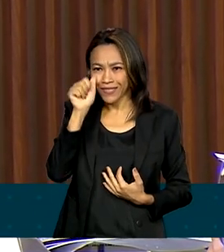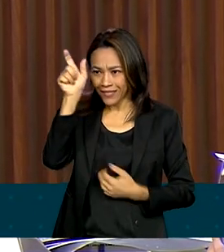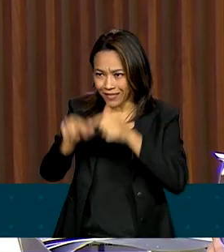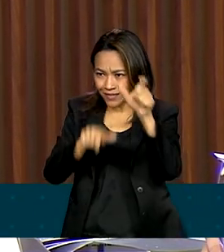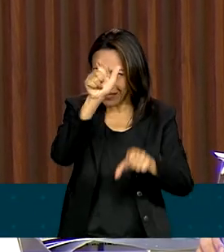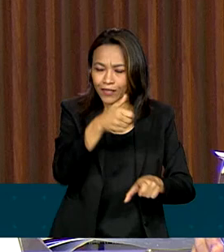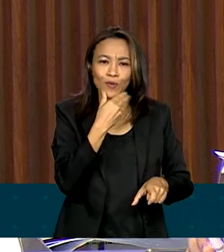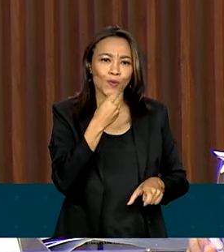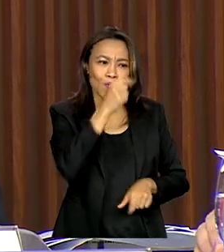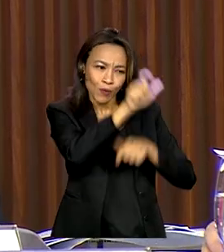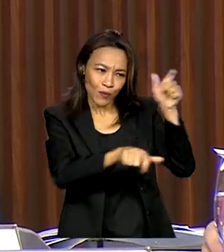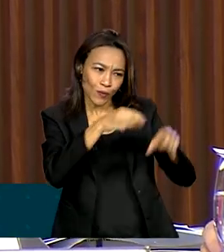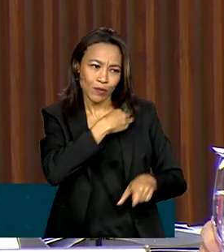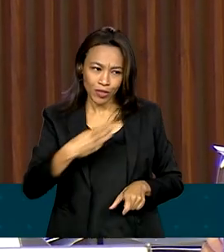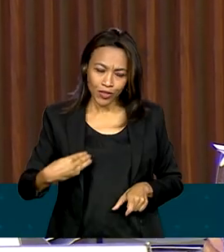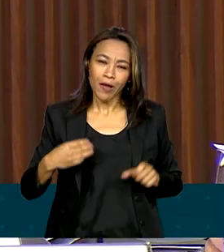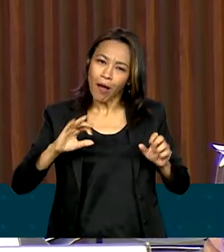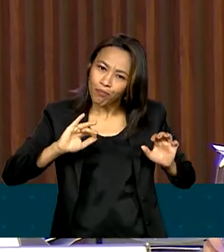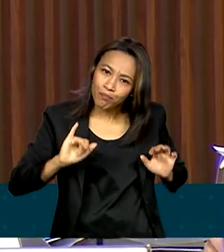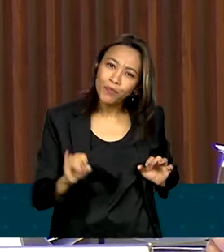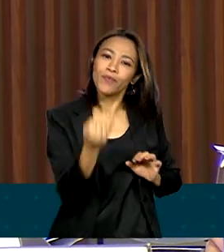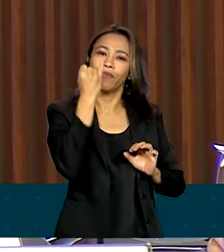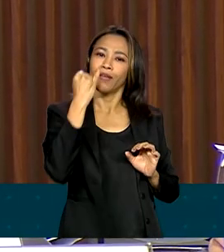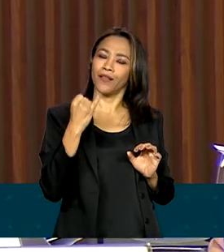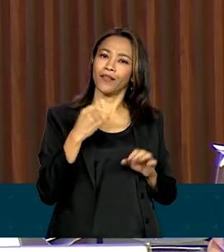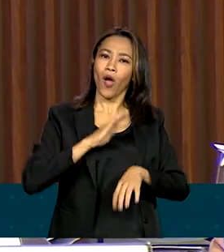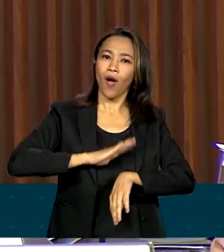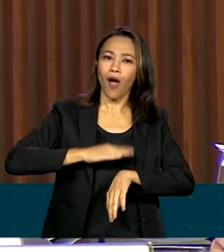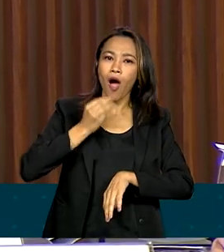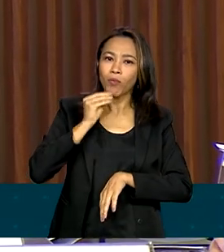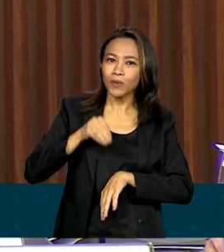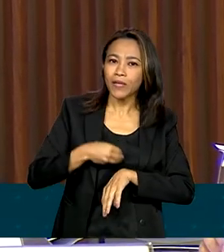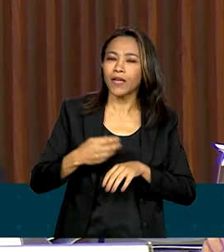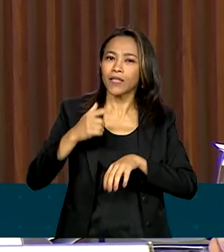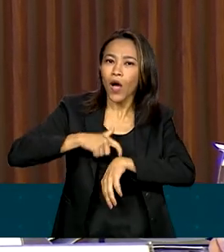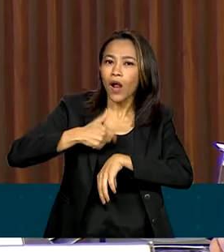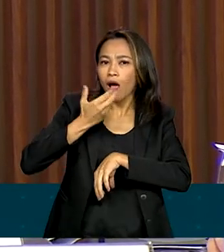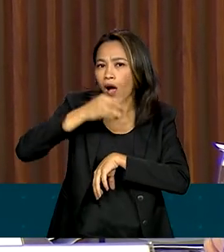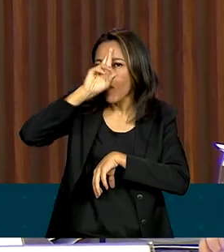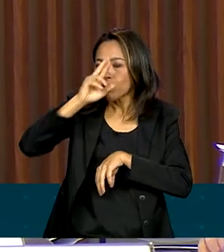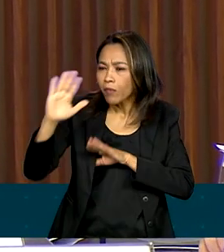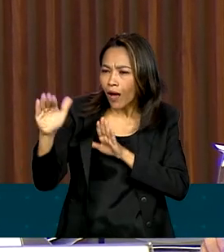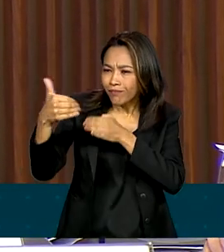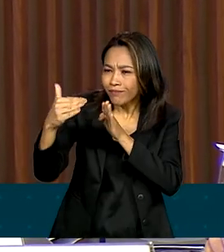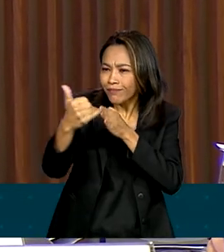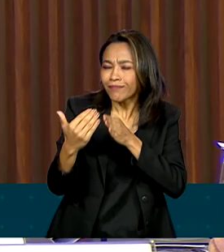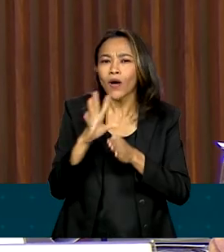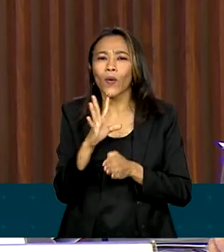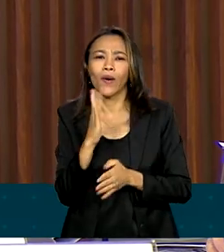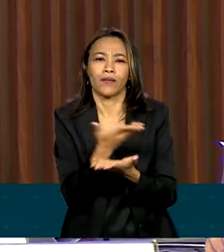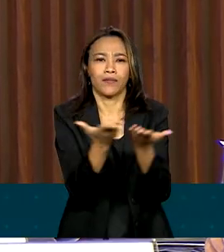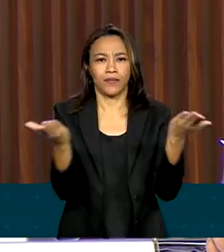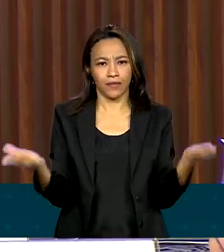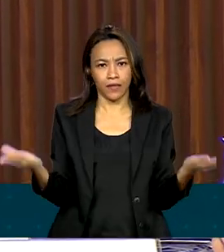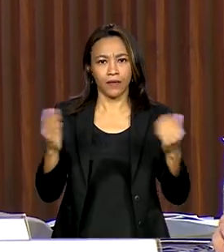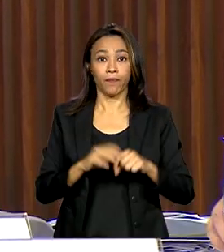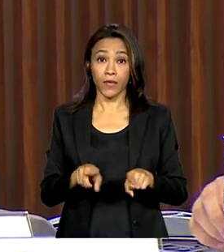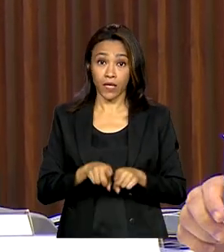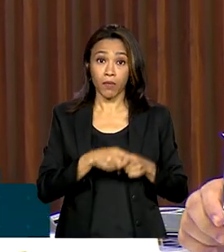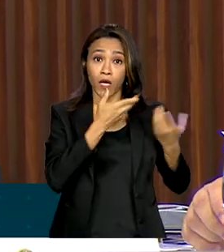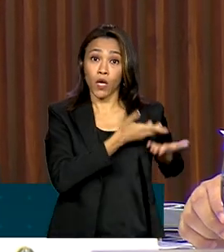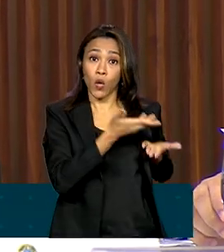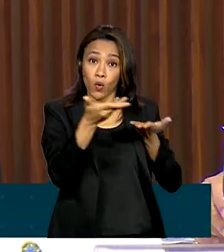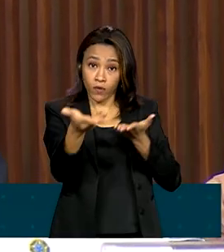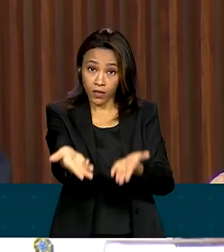também poderão conhecer, aproveitar aí no momento do almoço. E também o presidente fez questão de convidar o presidente